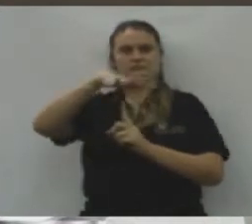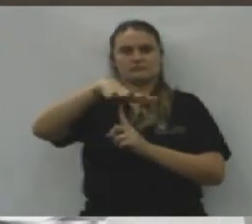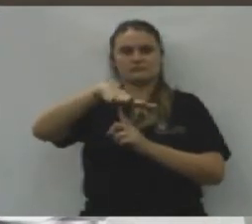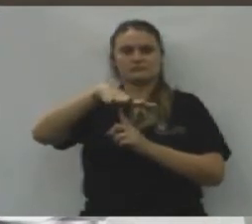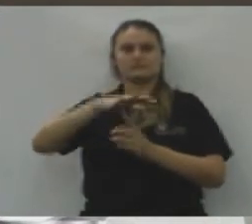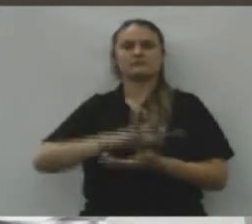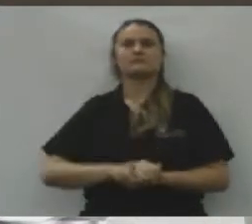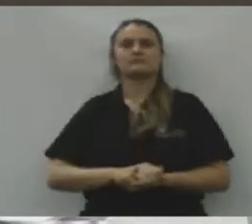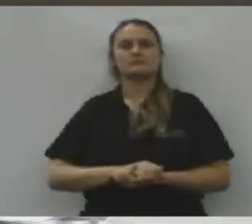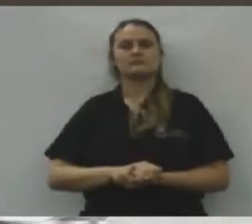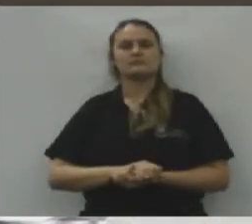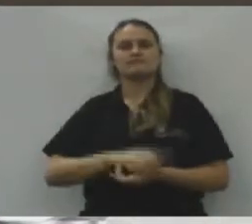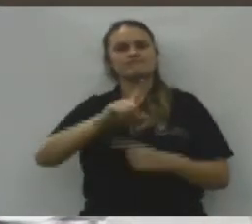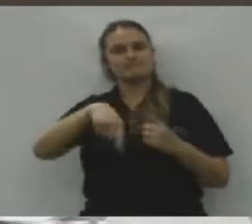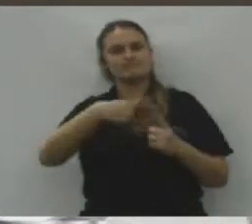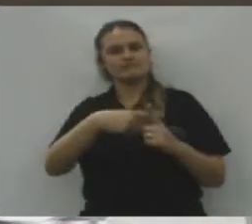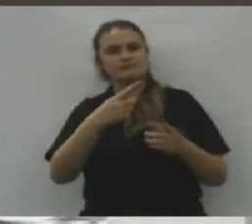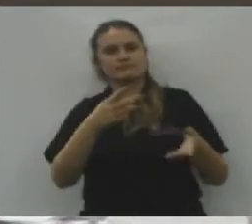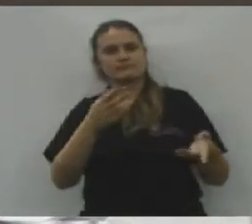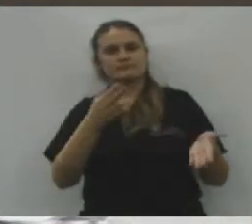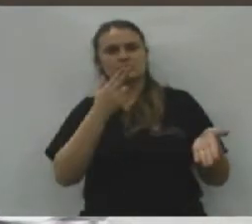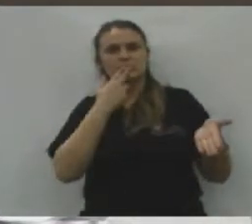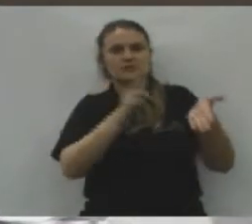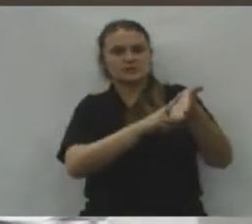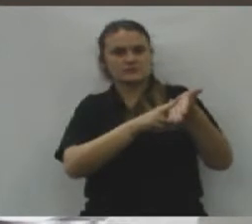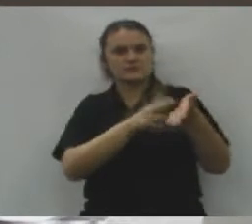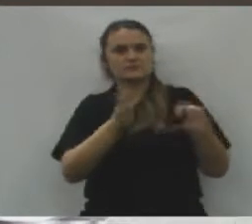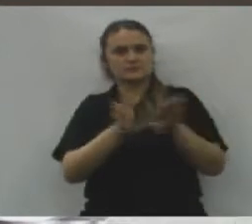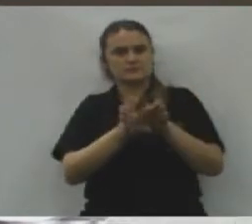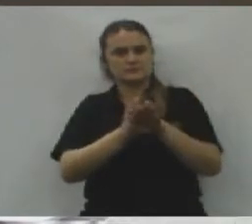Mais uma correspondência recebida, agora da Sanepar.